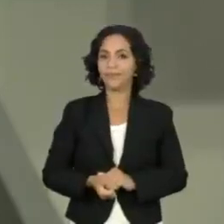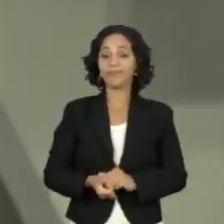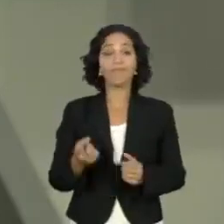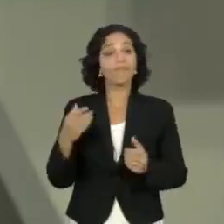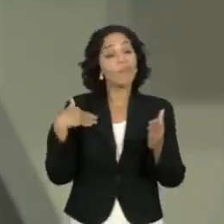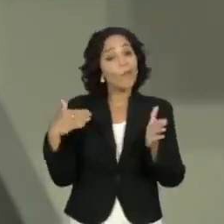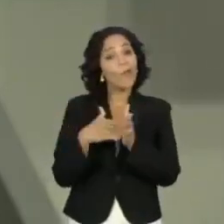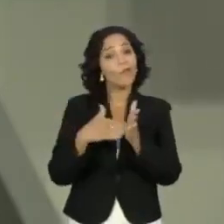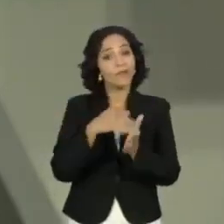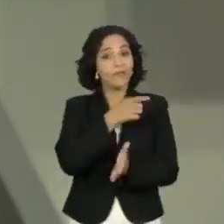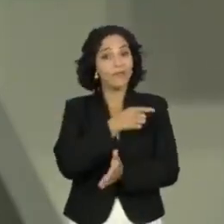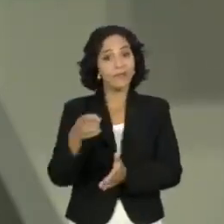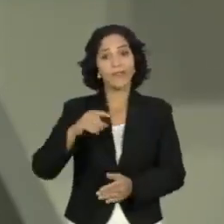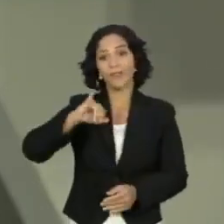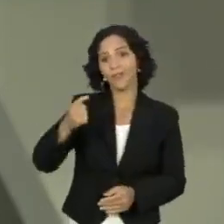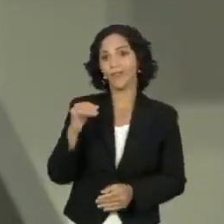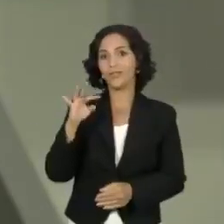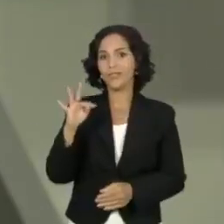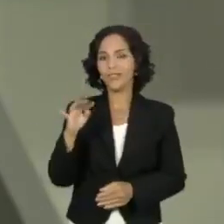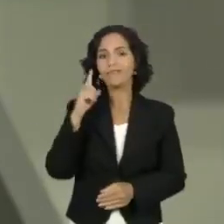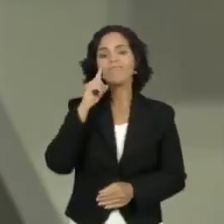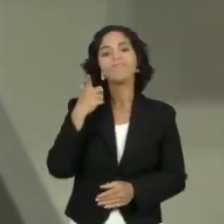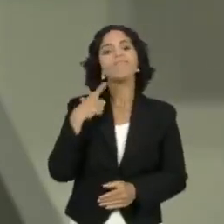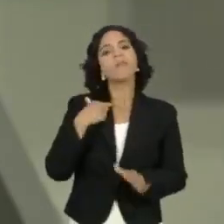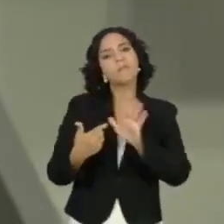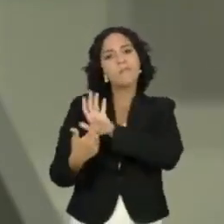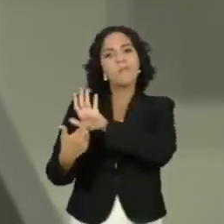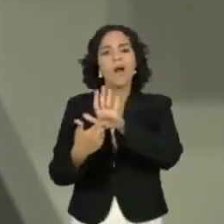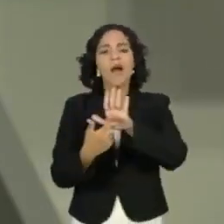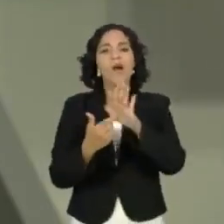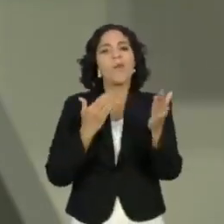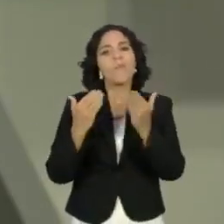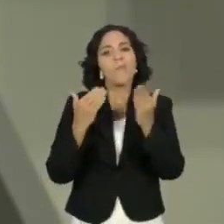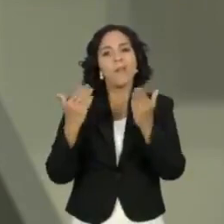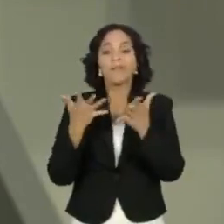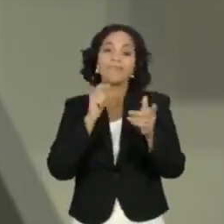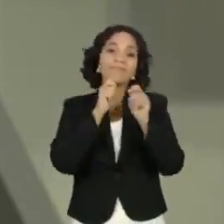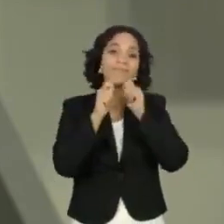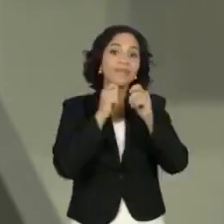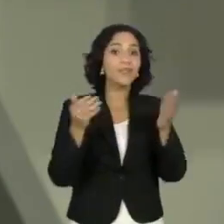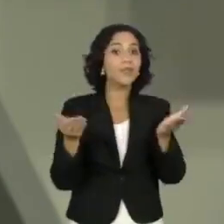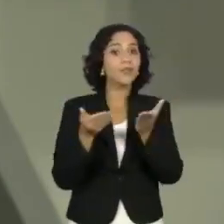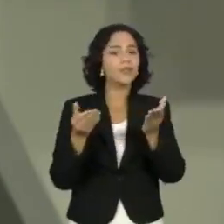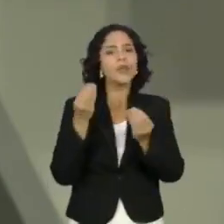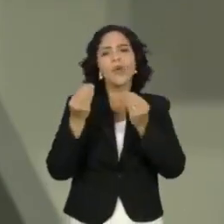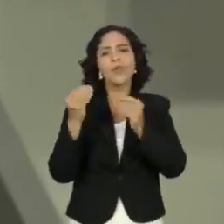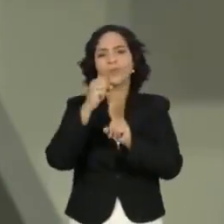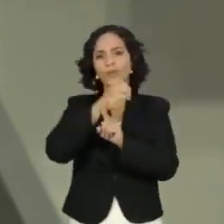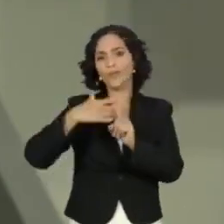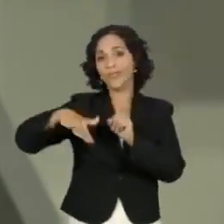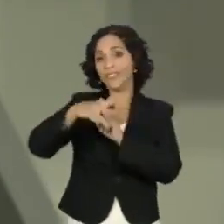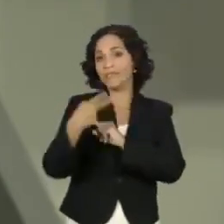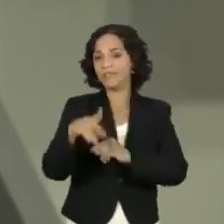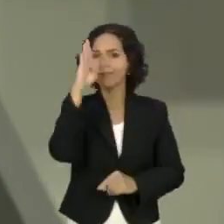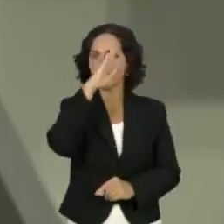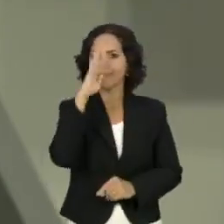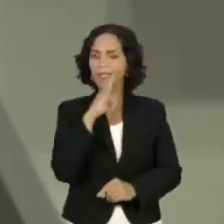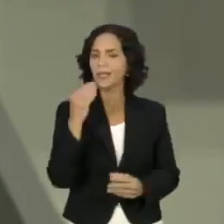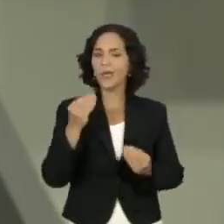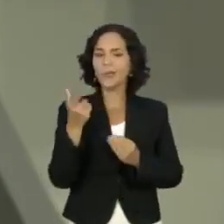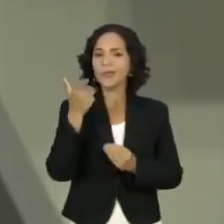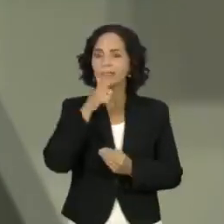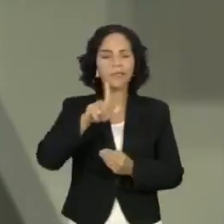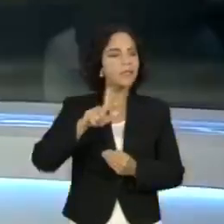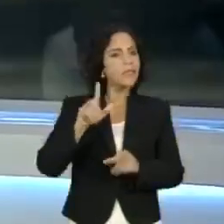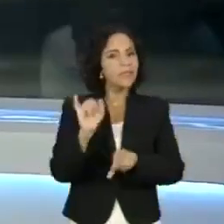Nessa última semana, o Jornal da Tarde faz um balanço de 2020. Na entrevista de hoje, como a sociedade brasileira se saiu diante